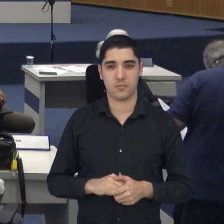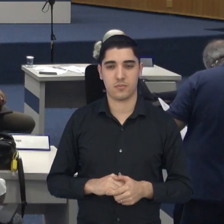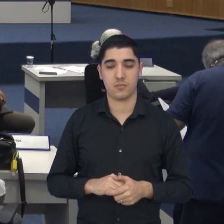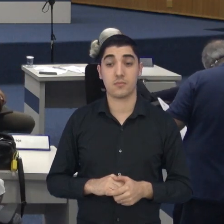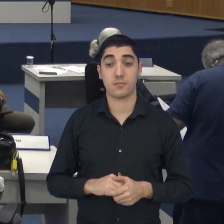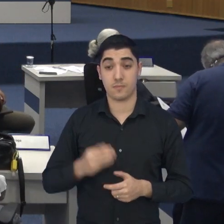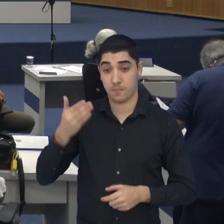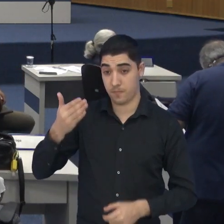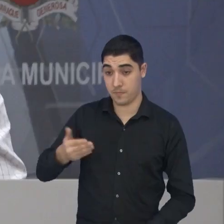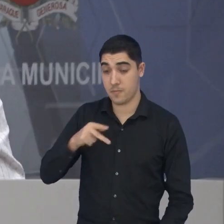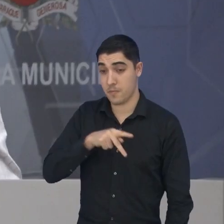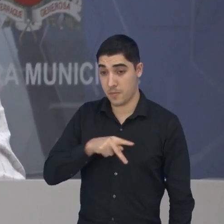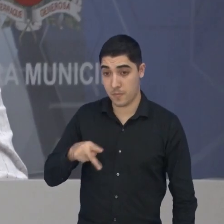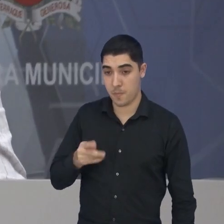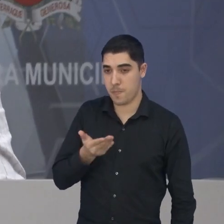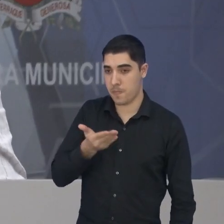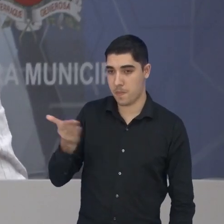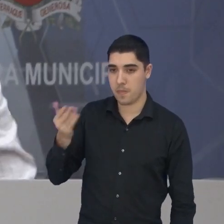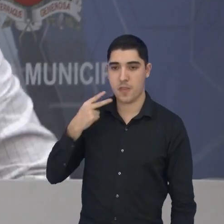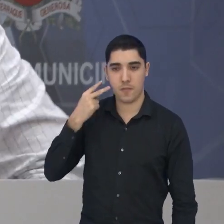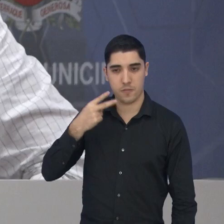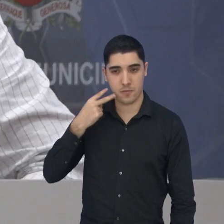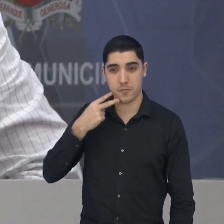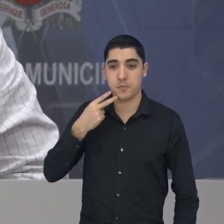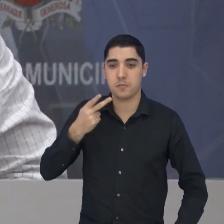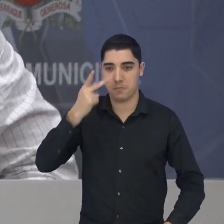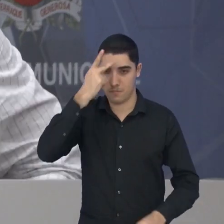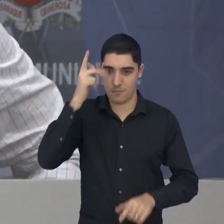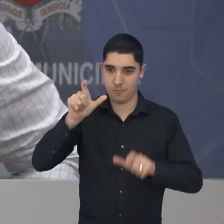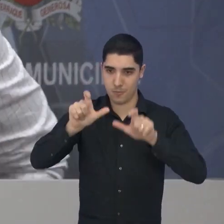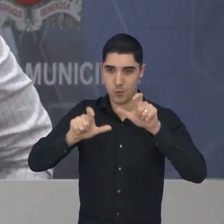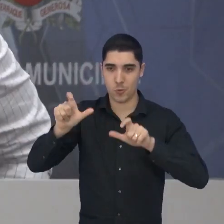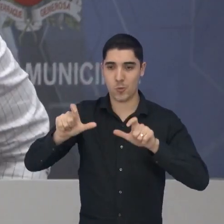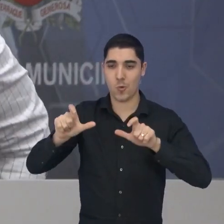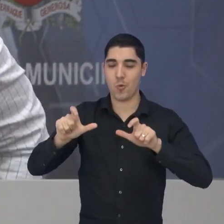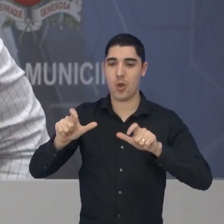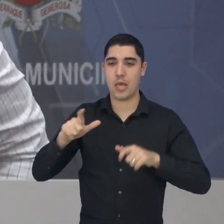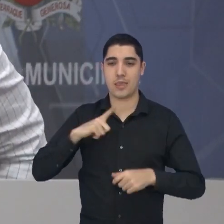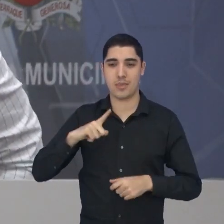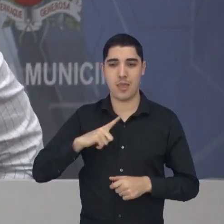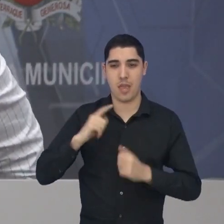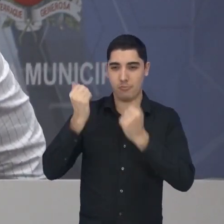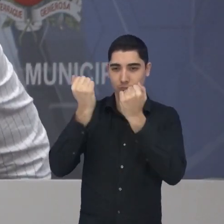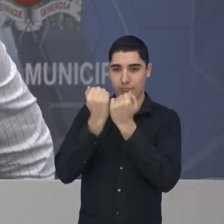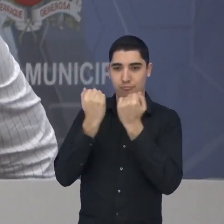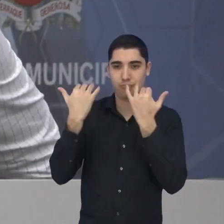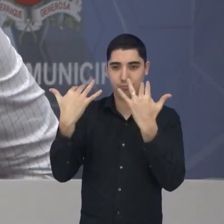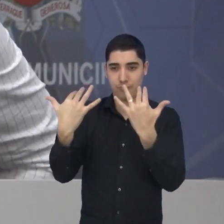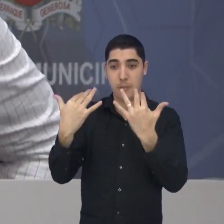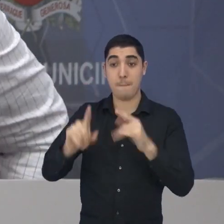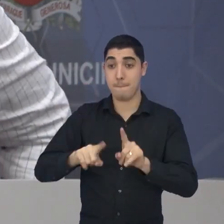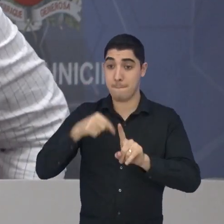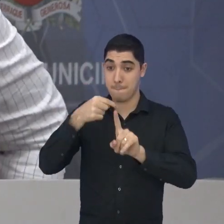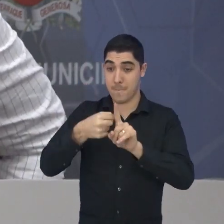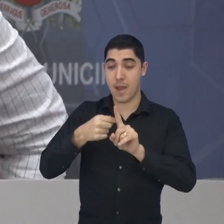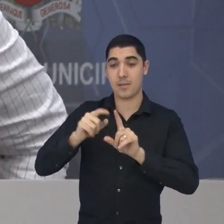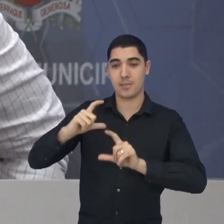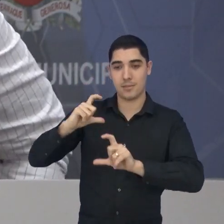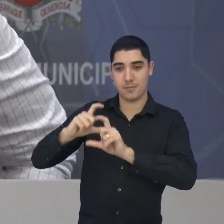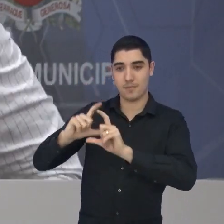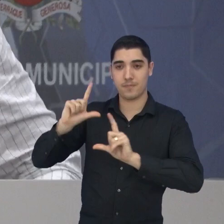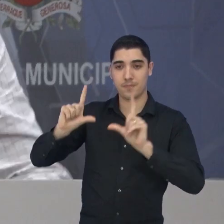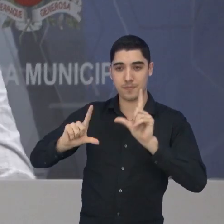Senhor presidente, senhores vereadores, público que nos acompanha na galeria, através da TV Câmara, nas redes